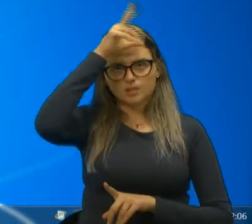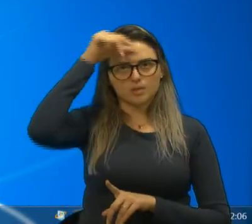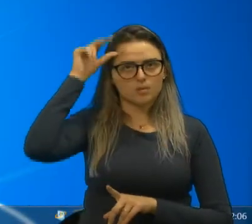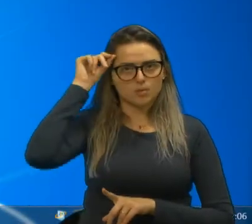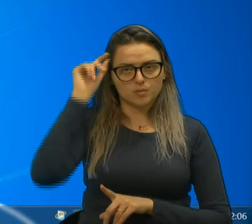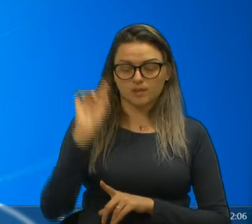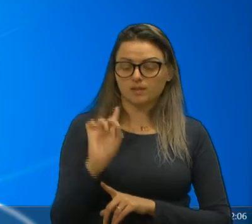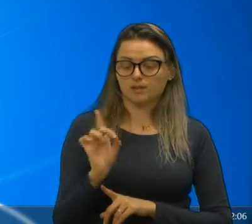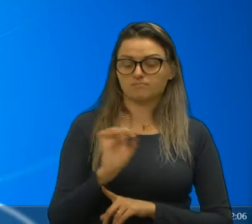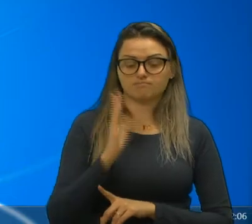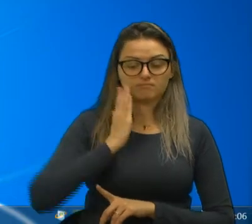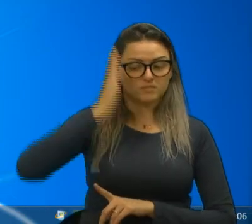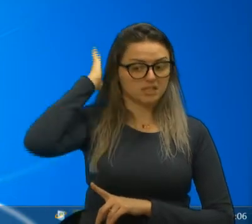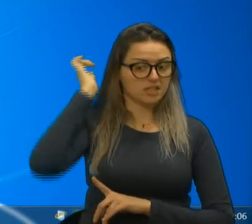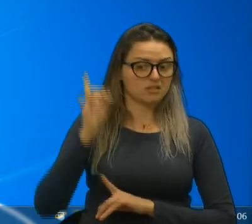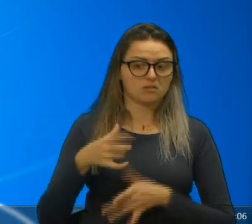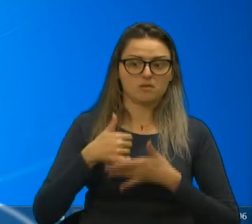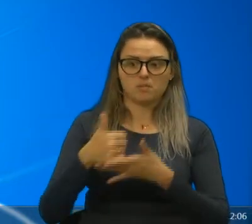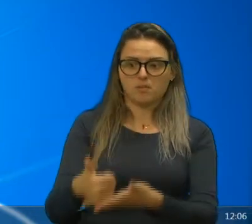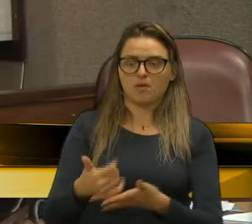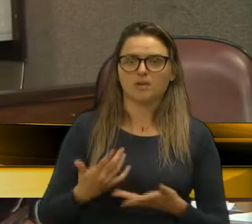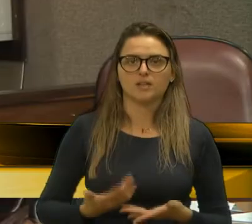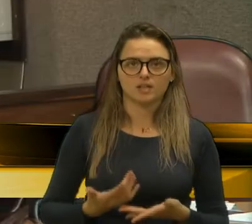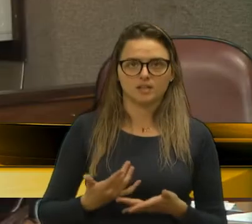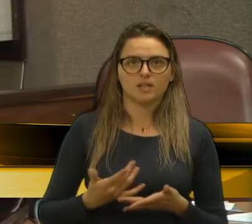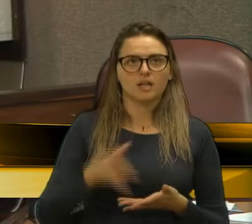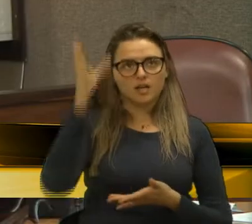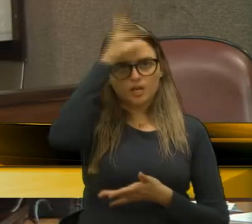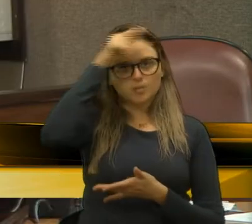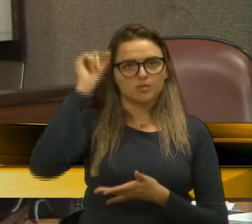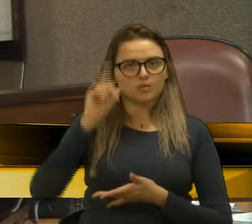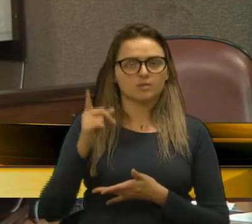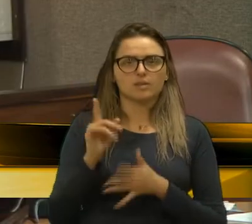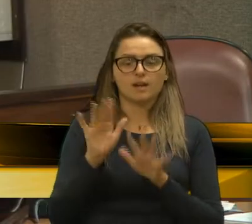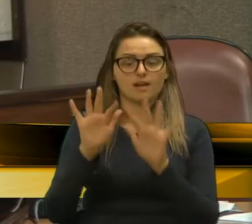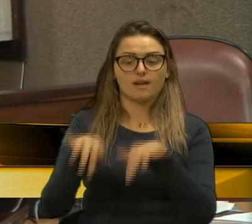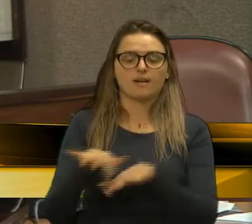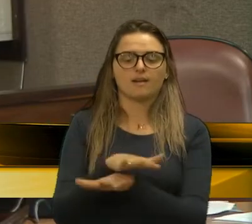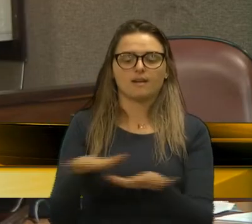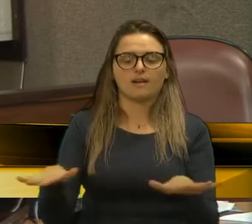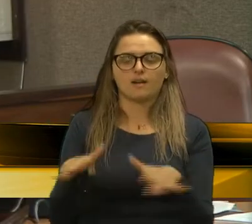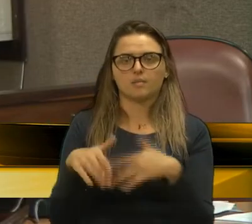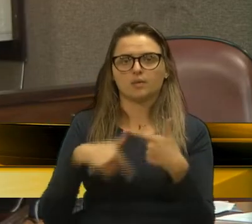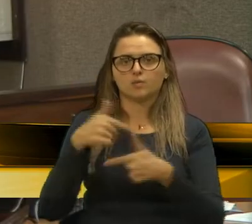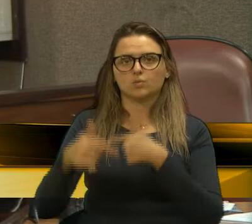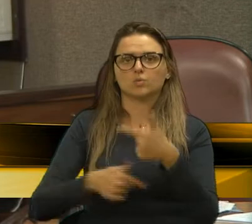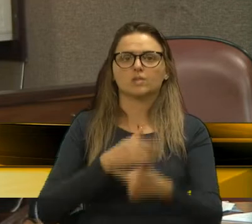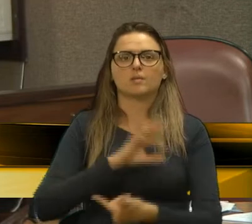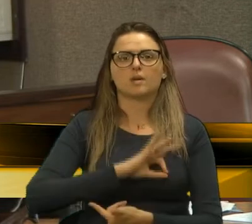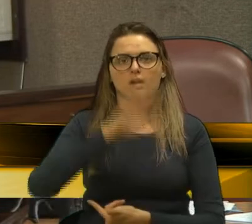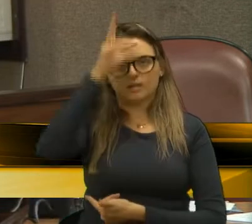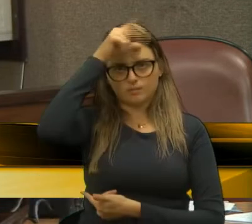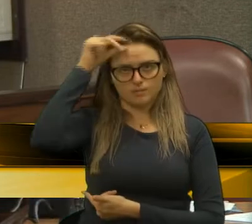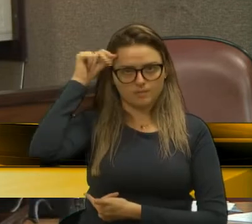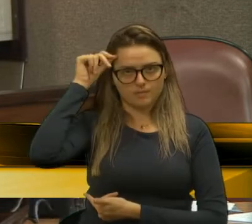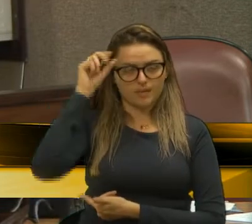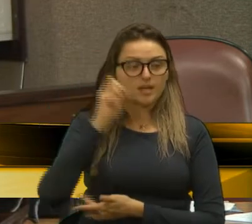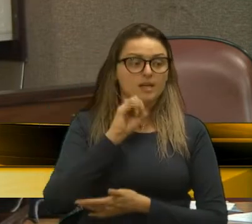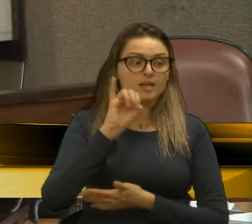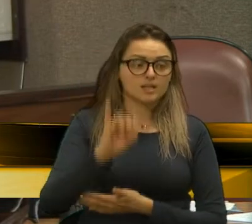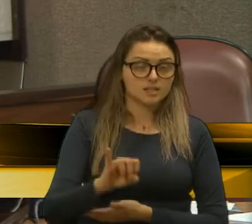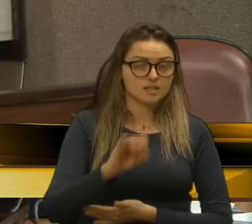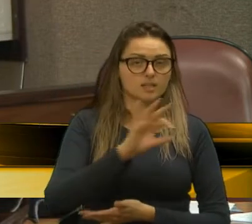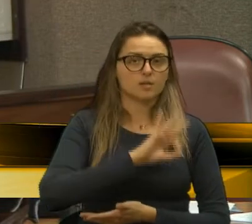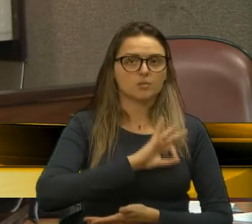eles estão acabando com as ações da guarda municipal e qualquer guarda que se opõem ao governo